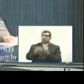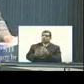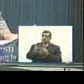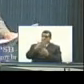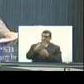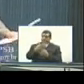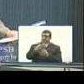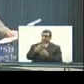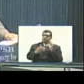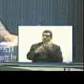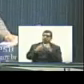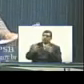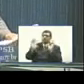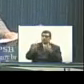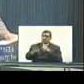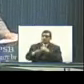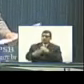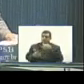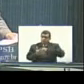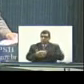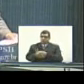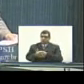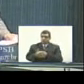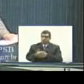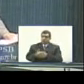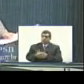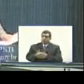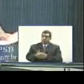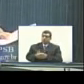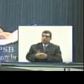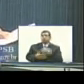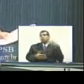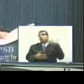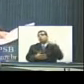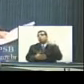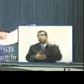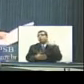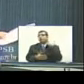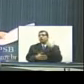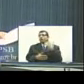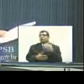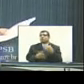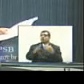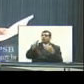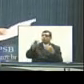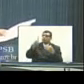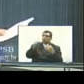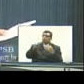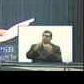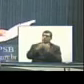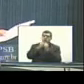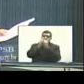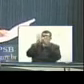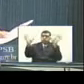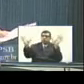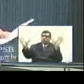arrecadou e do que já tem garantido na sua conta bancária Isso é uma bomba relógio prestes